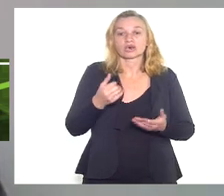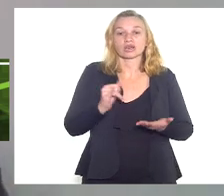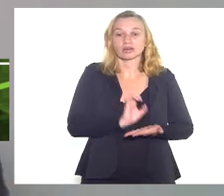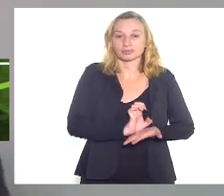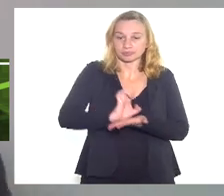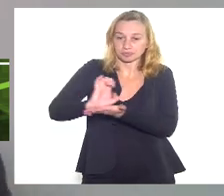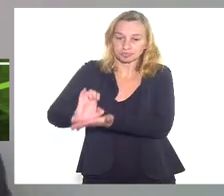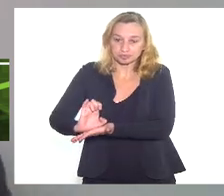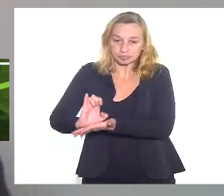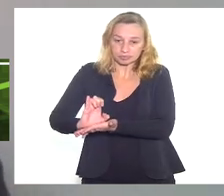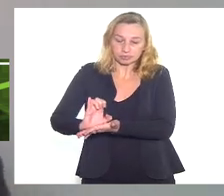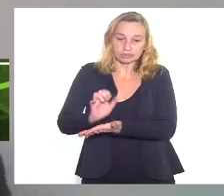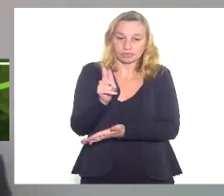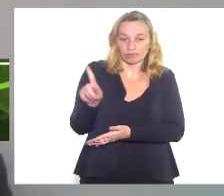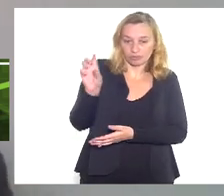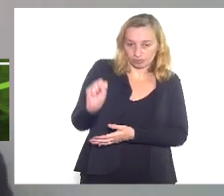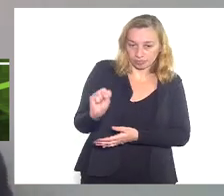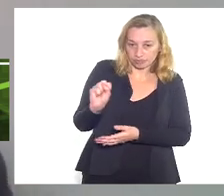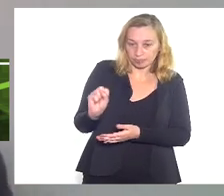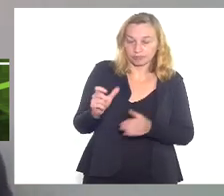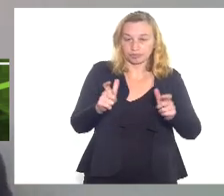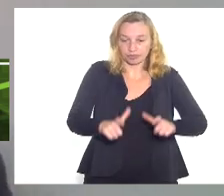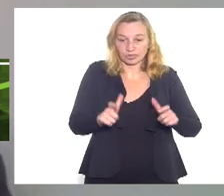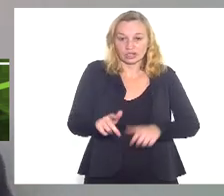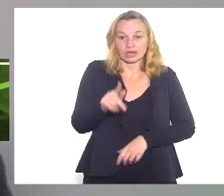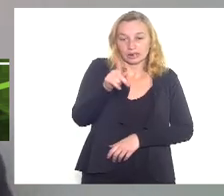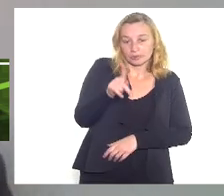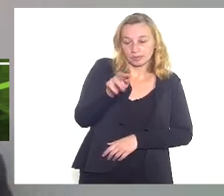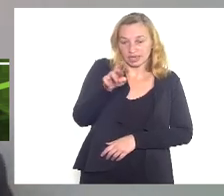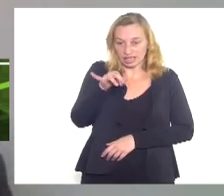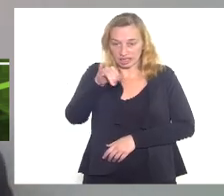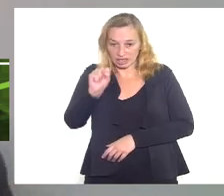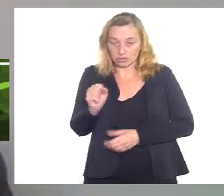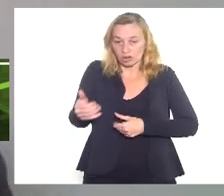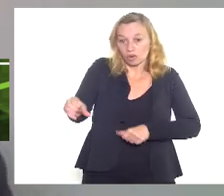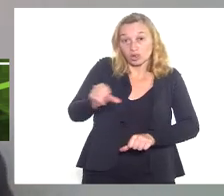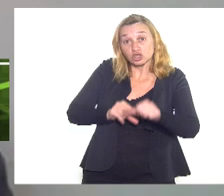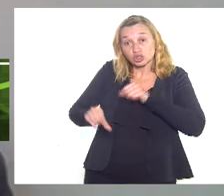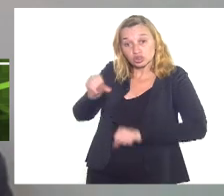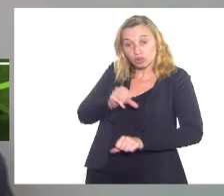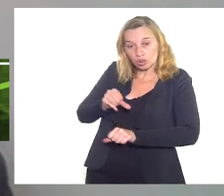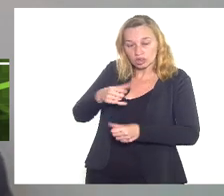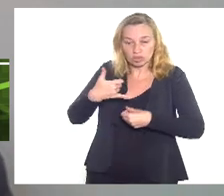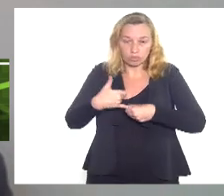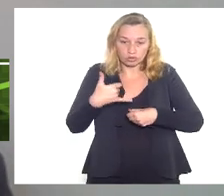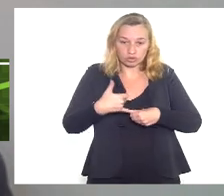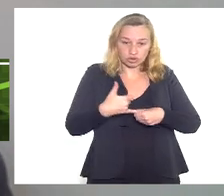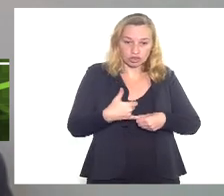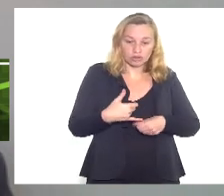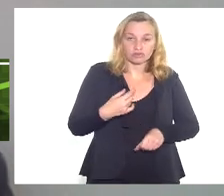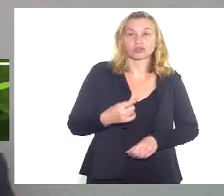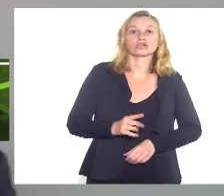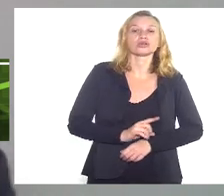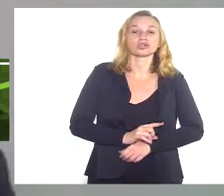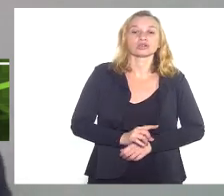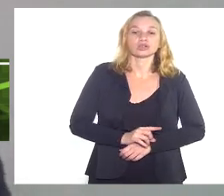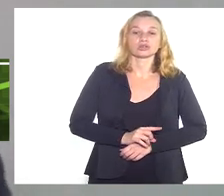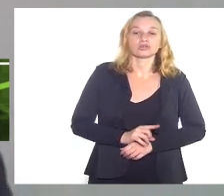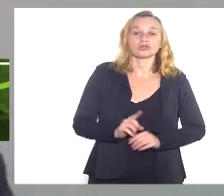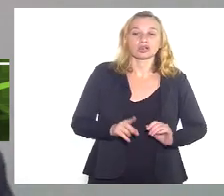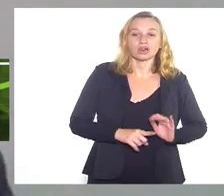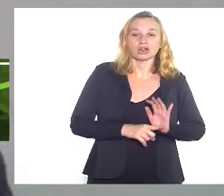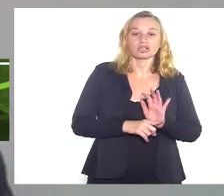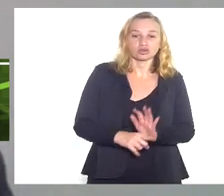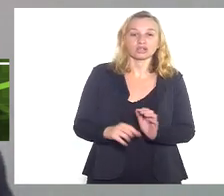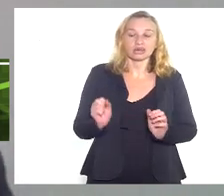gás adicional para o campo de peregrino é uma troca de combustível para este ativo unicamente, que vai sim